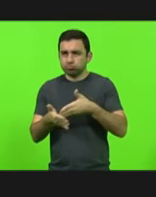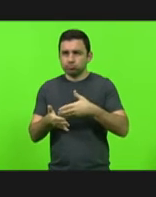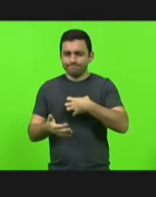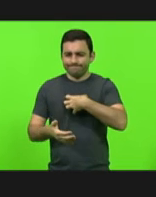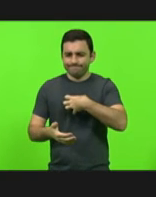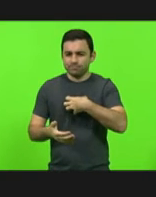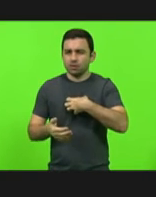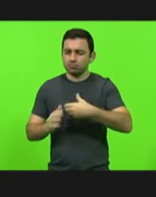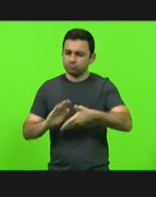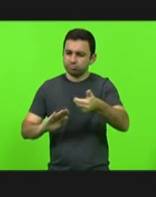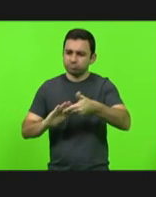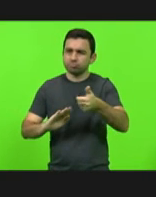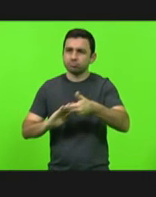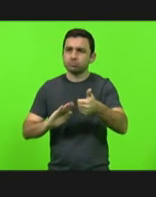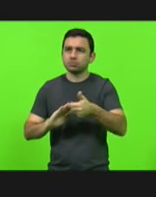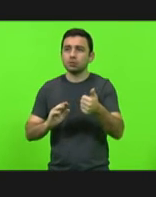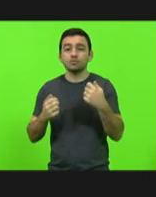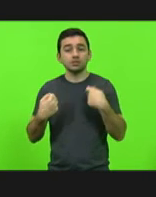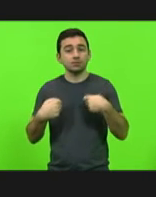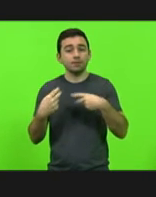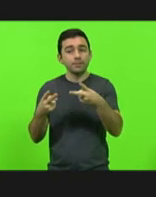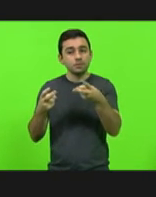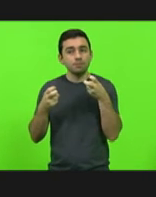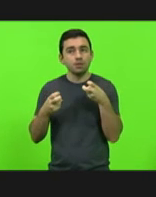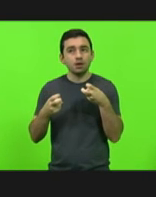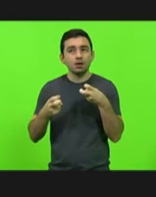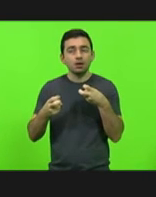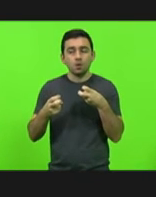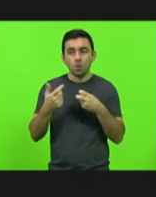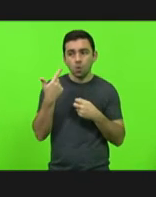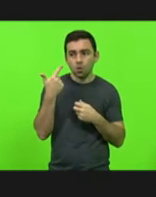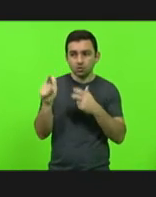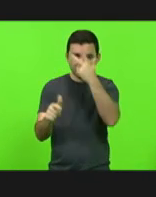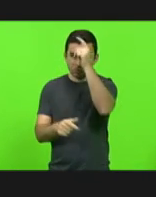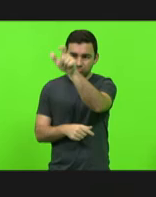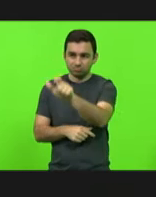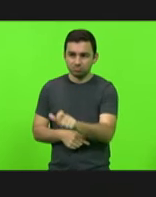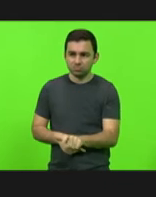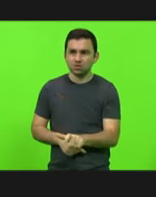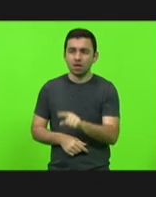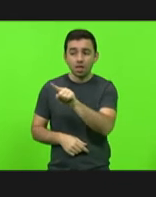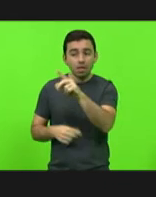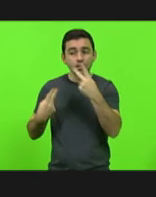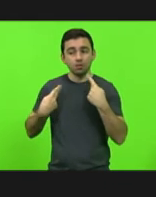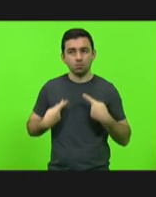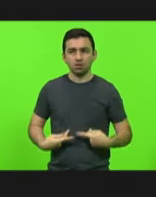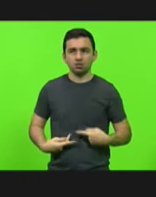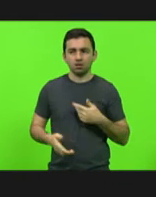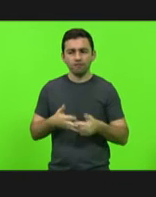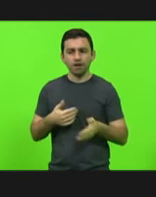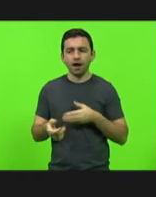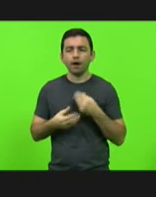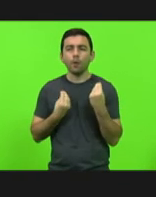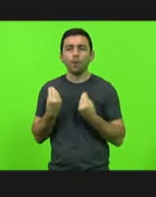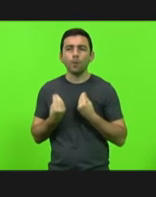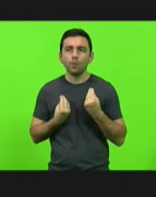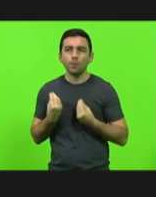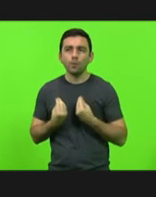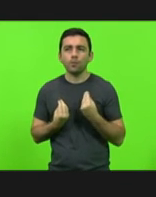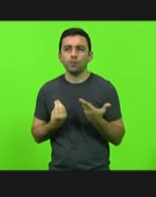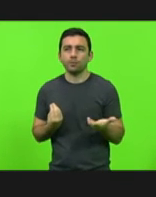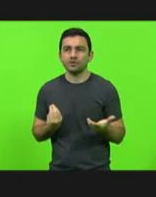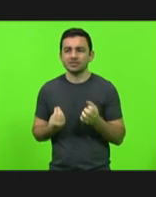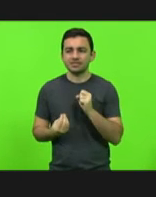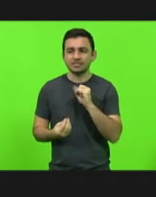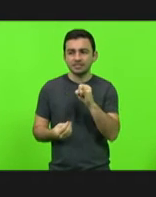é perceber no outro a questão do ser humano Independente de como ele é é o de Quais